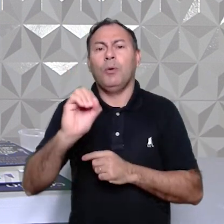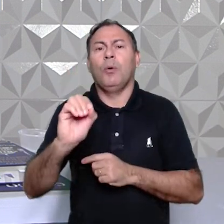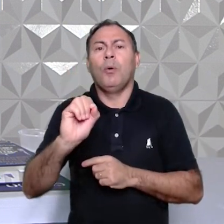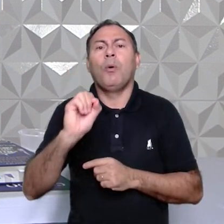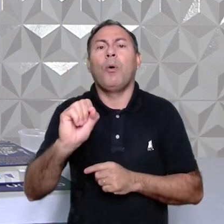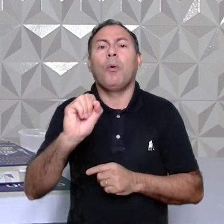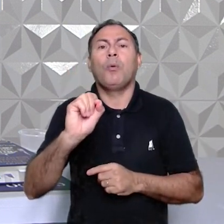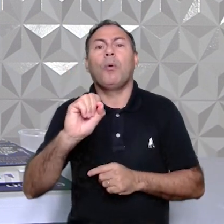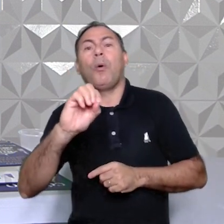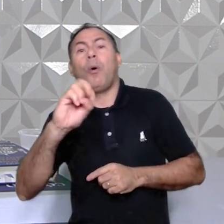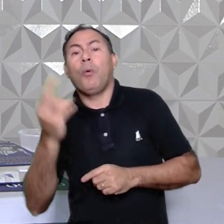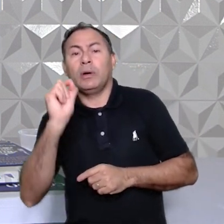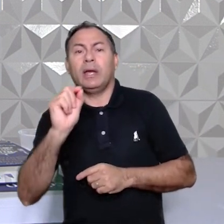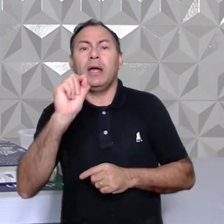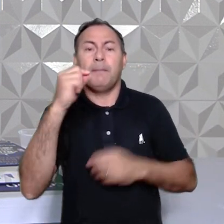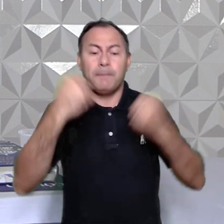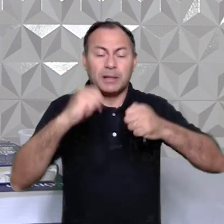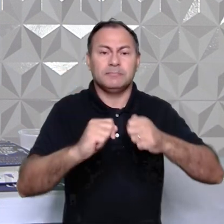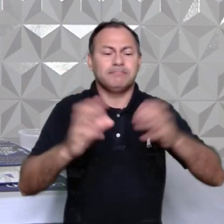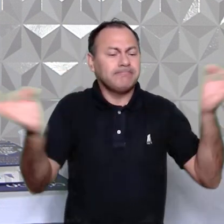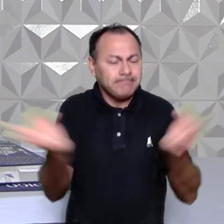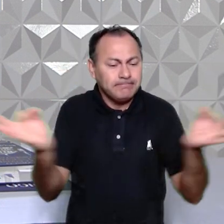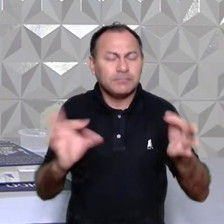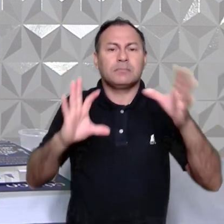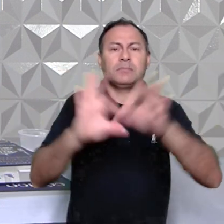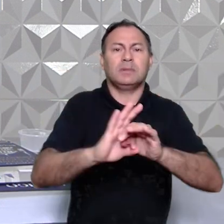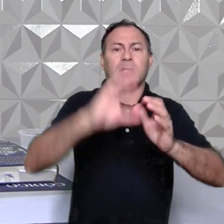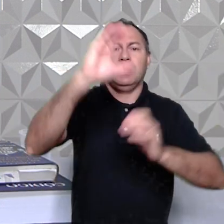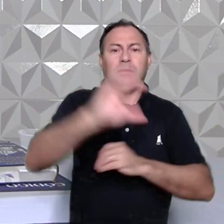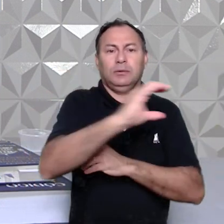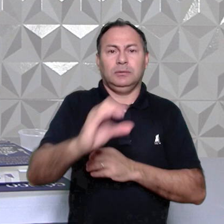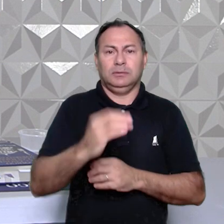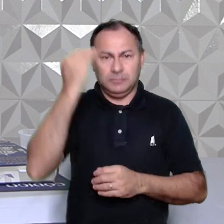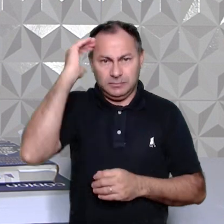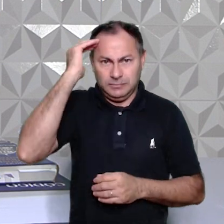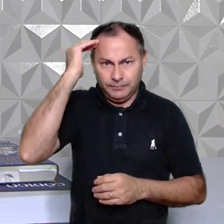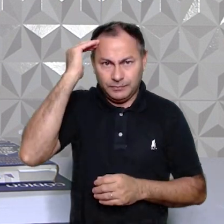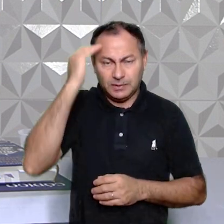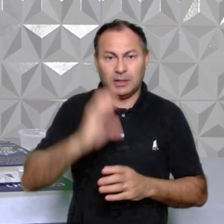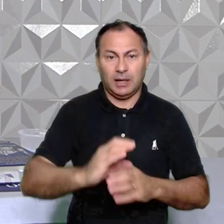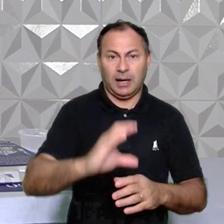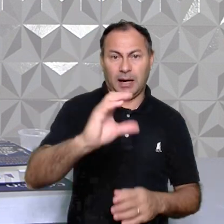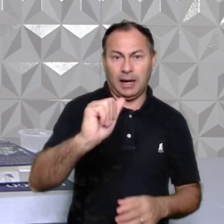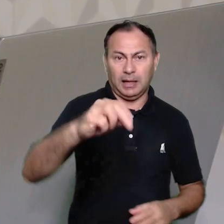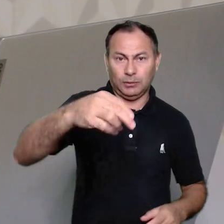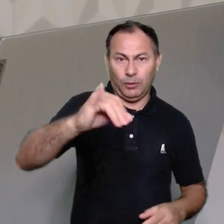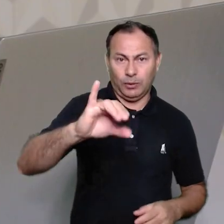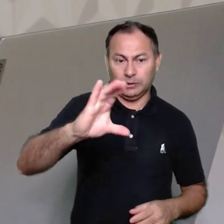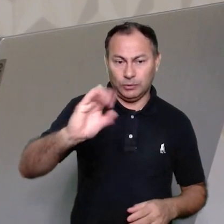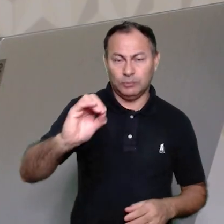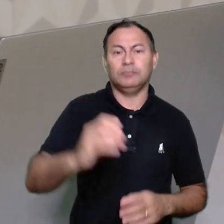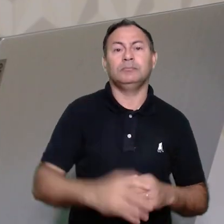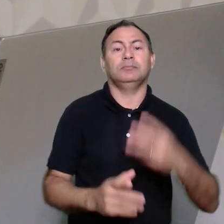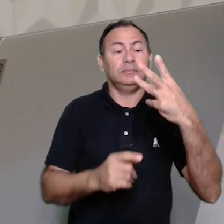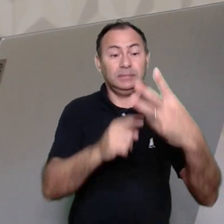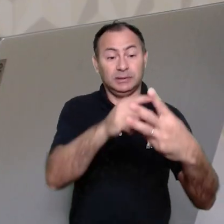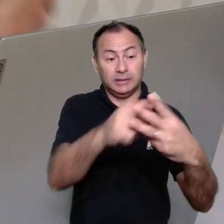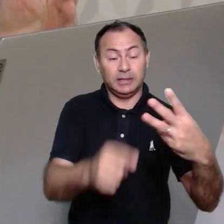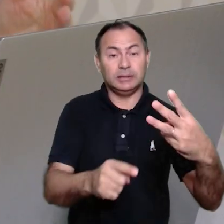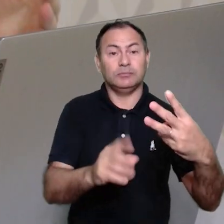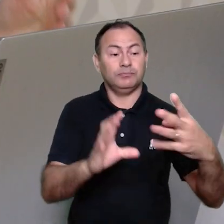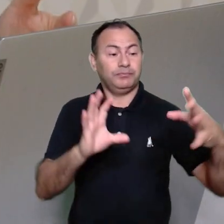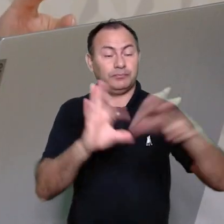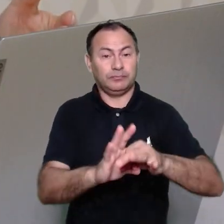que é preciso para a plena comunhão católica, do ponto de vista canônico? São 3